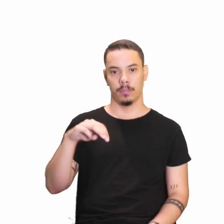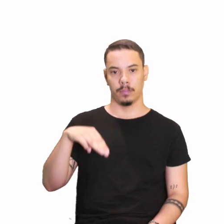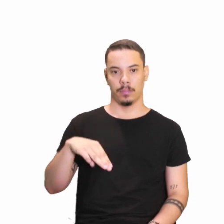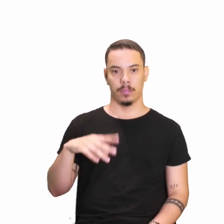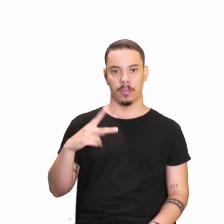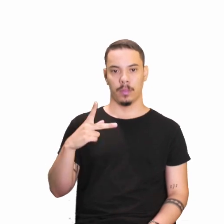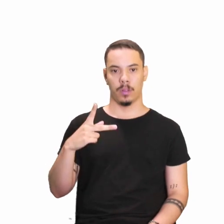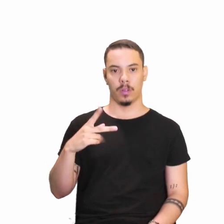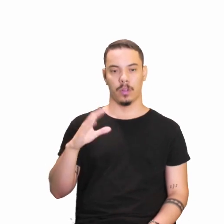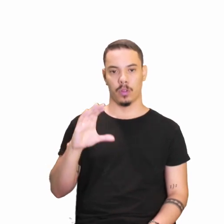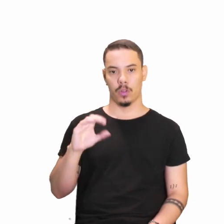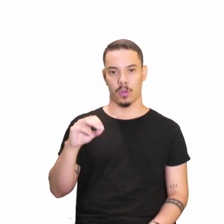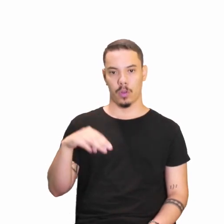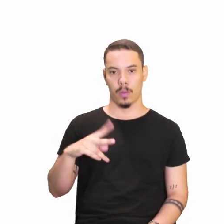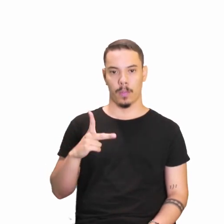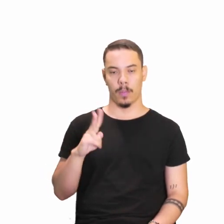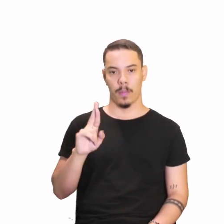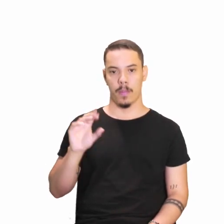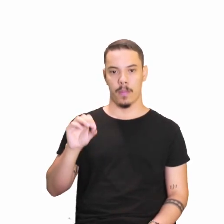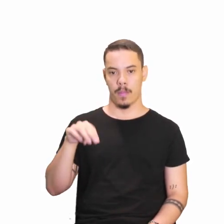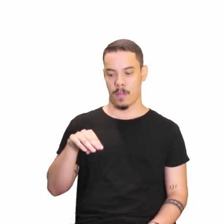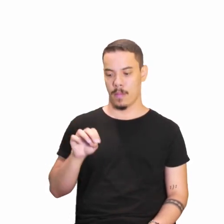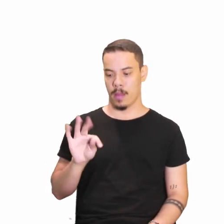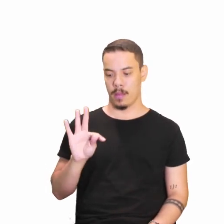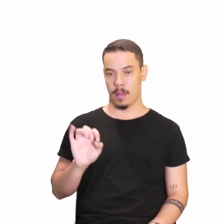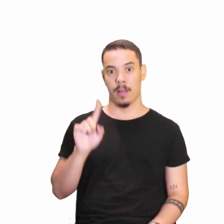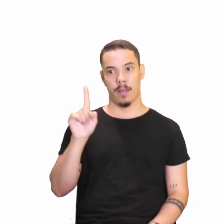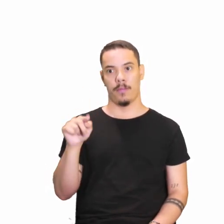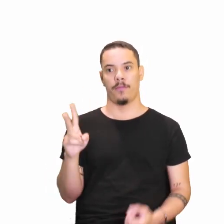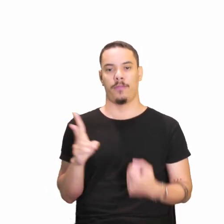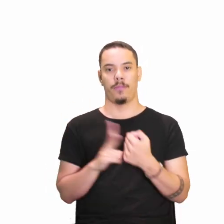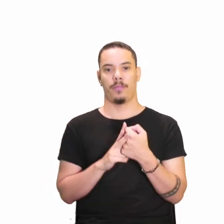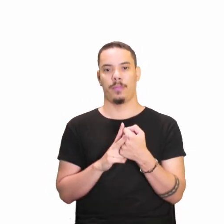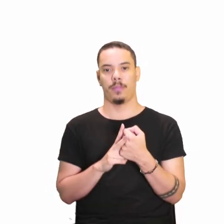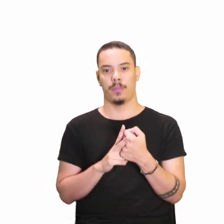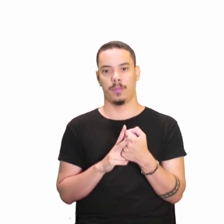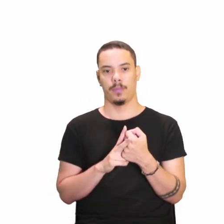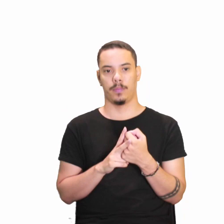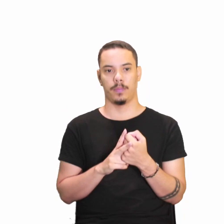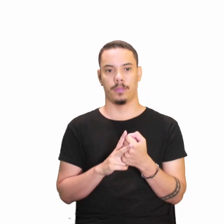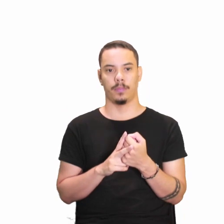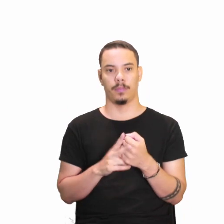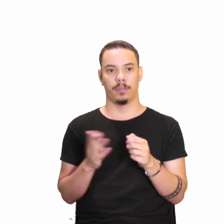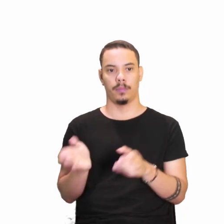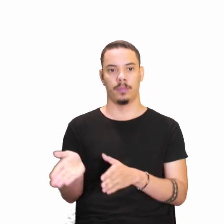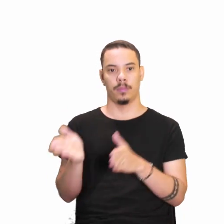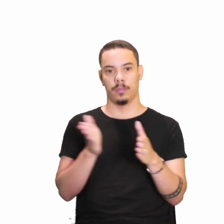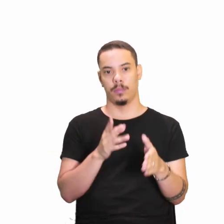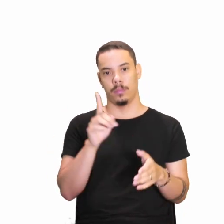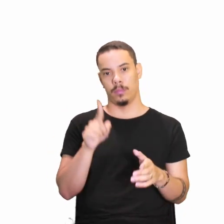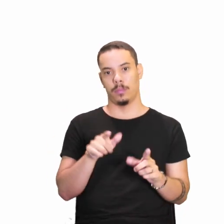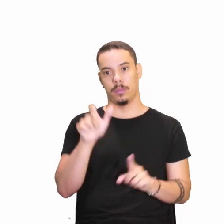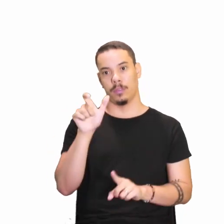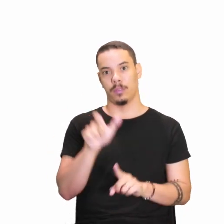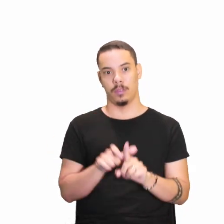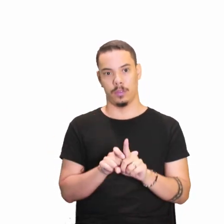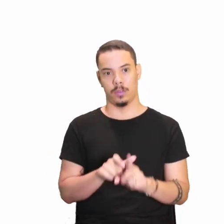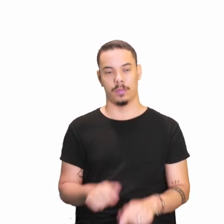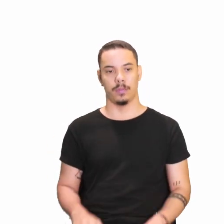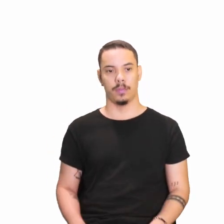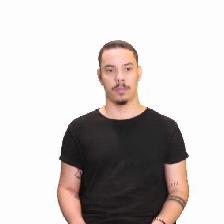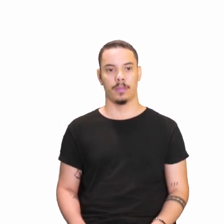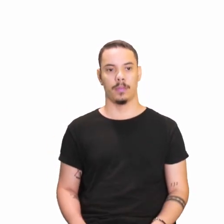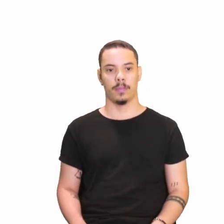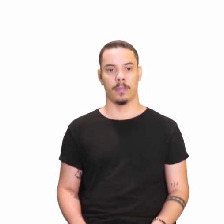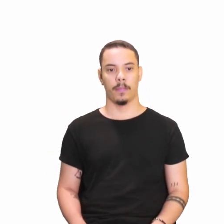Compromete. Então, olha só, quem é o sujeito da oração? A poluição do ar. Ai, meu Deus do céu, tô